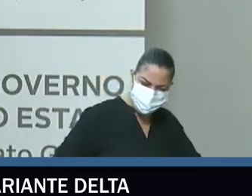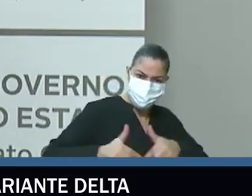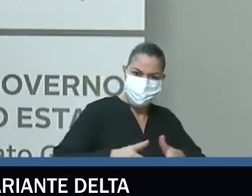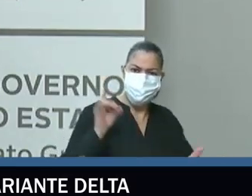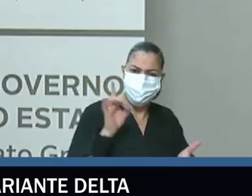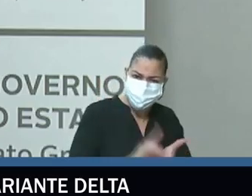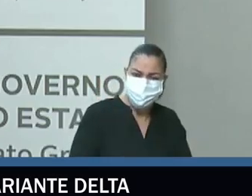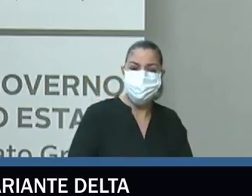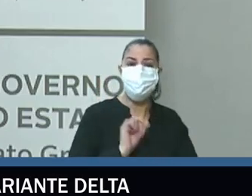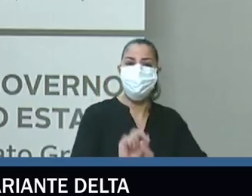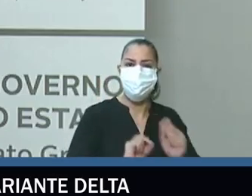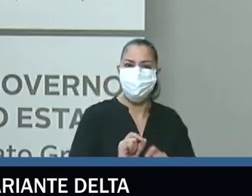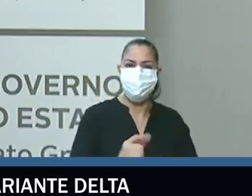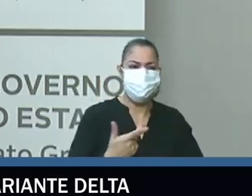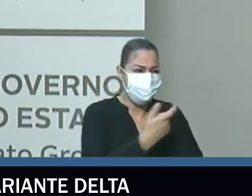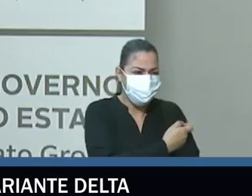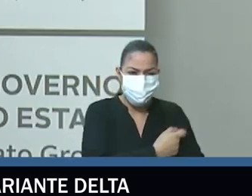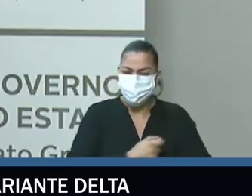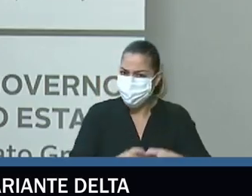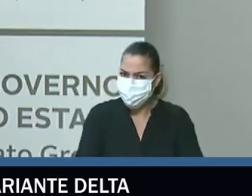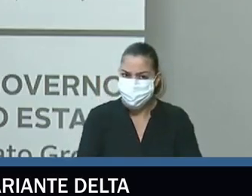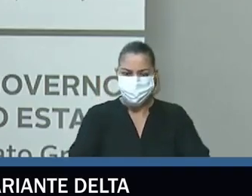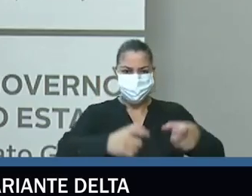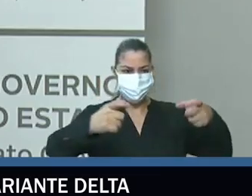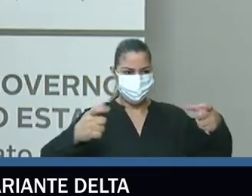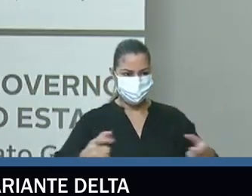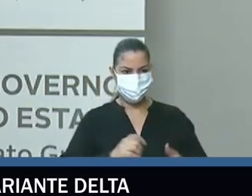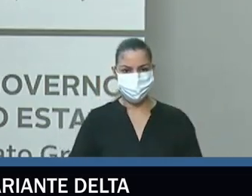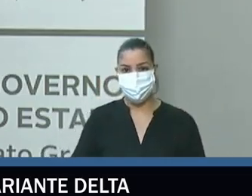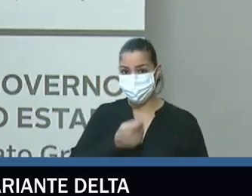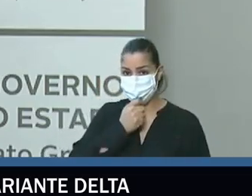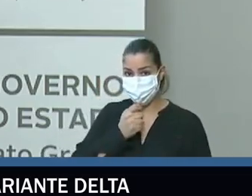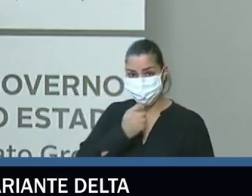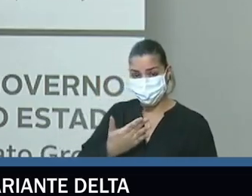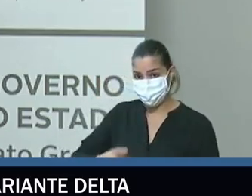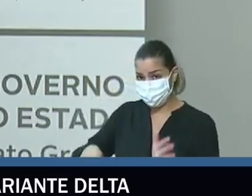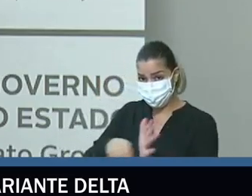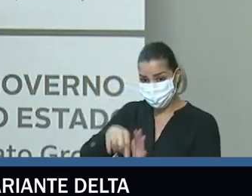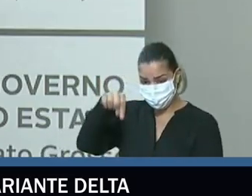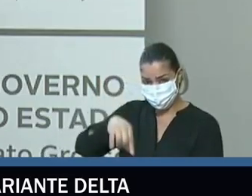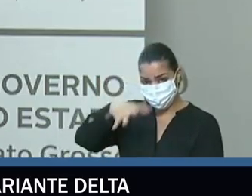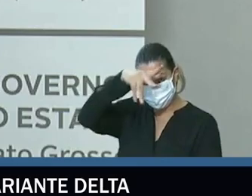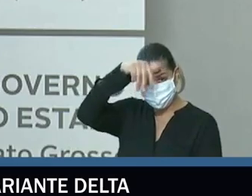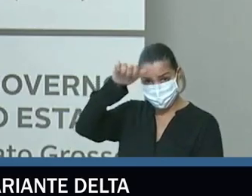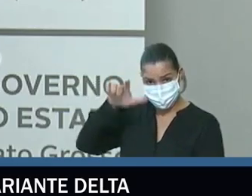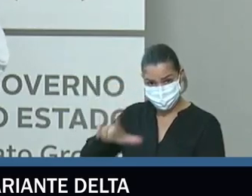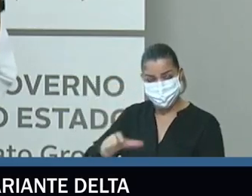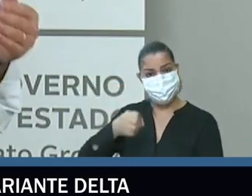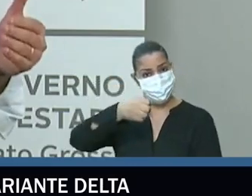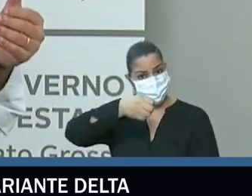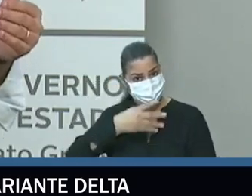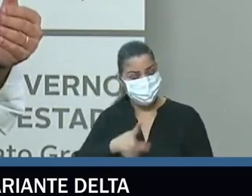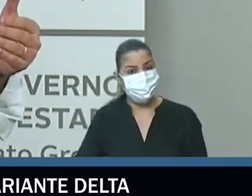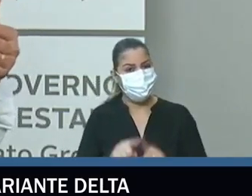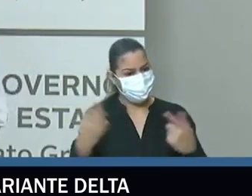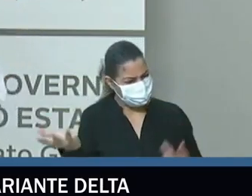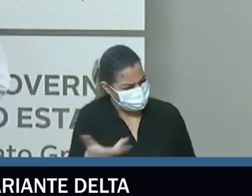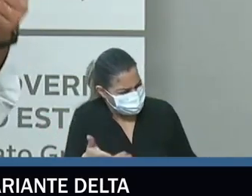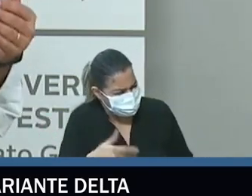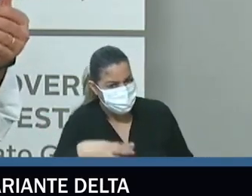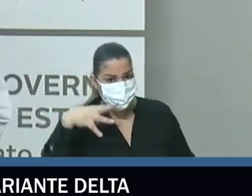vacinação das pessoas tá então a variante Delta não ter chegado é muito bom para o estado aí a gente tem que acelerar a